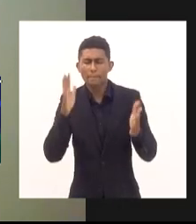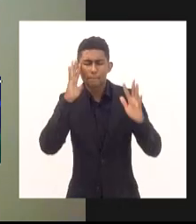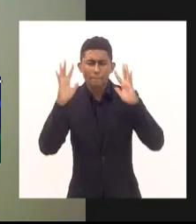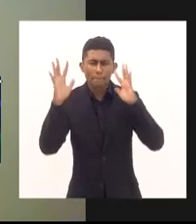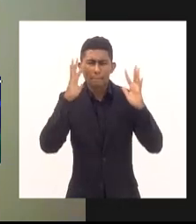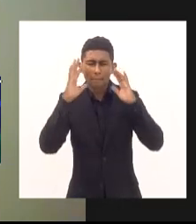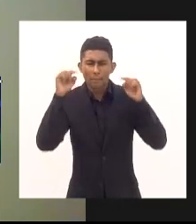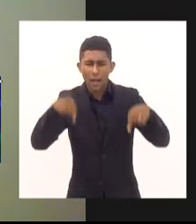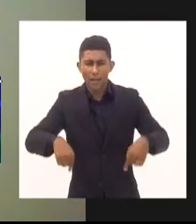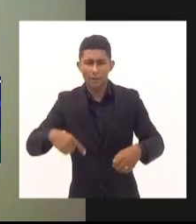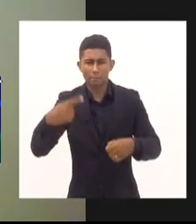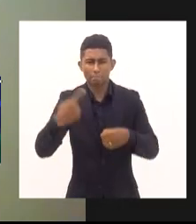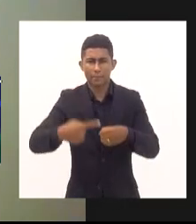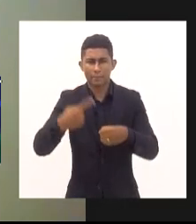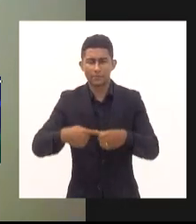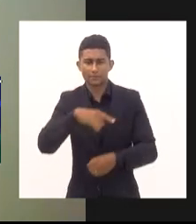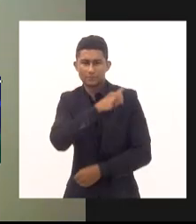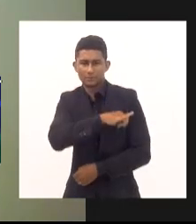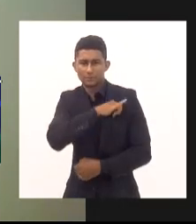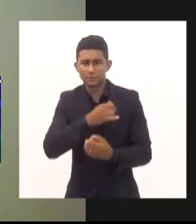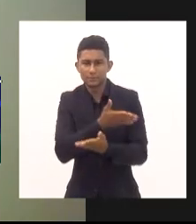Rio de Janeiro, que tem aí